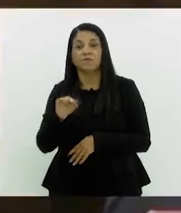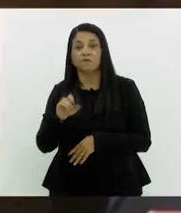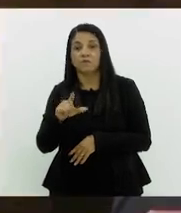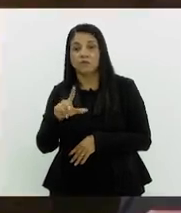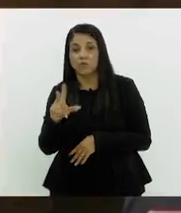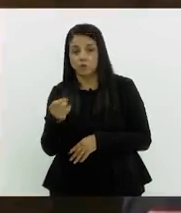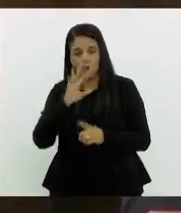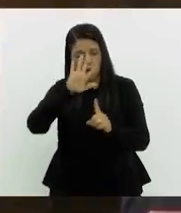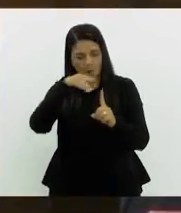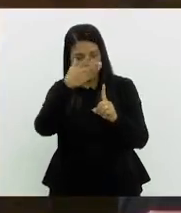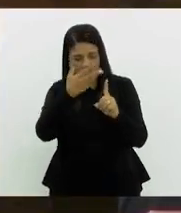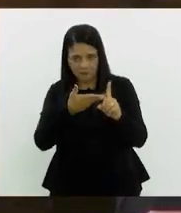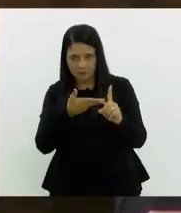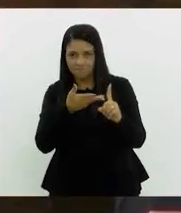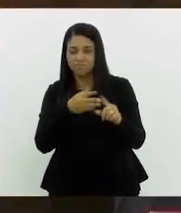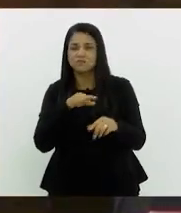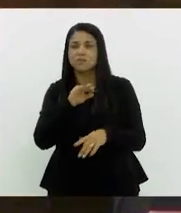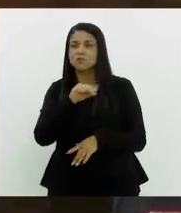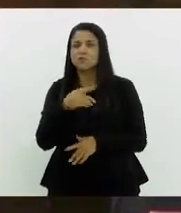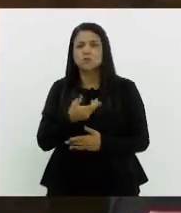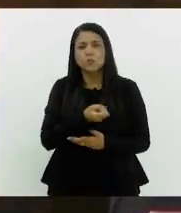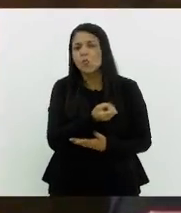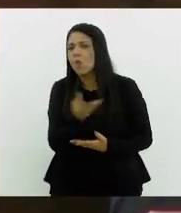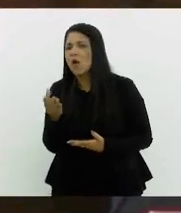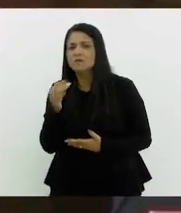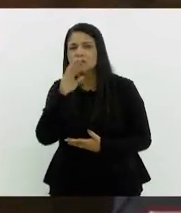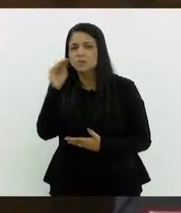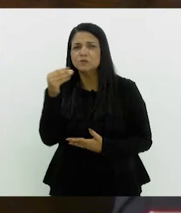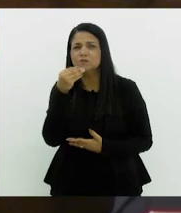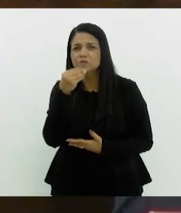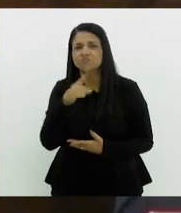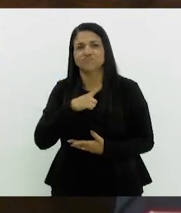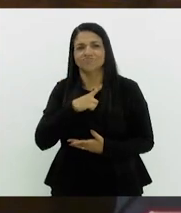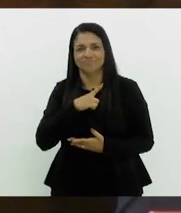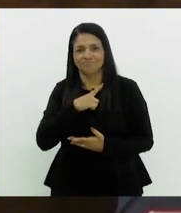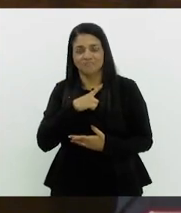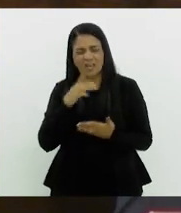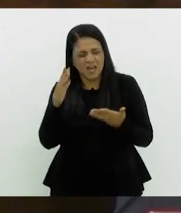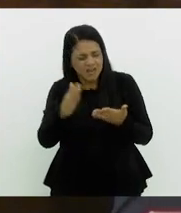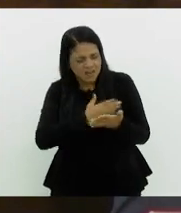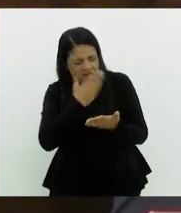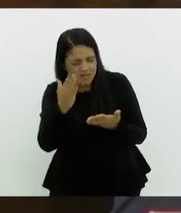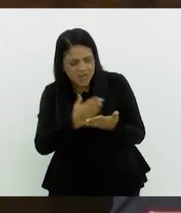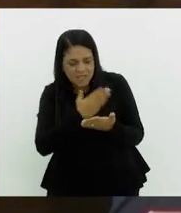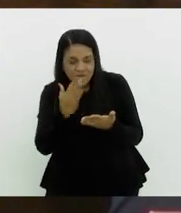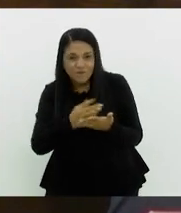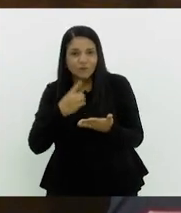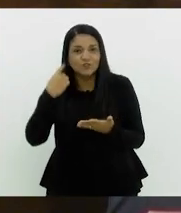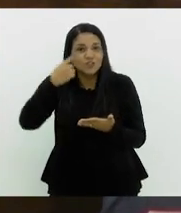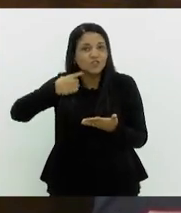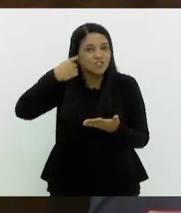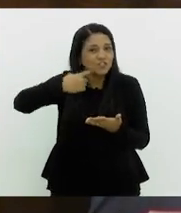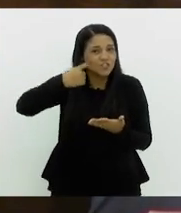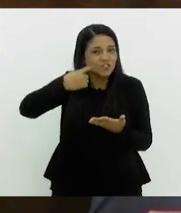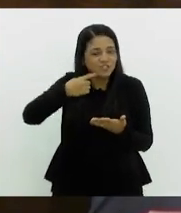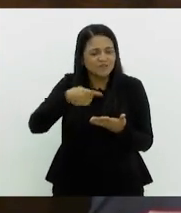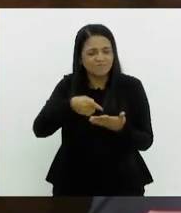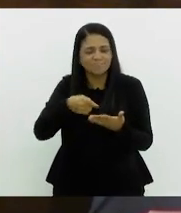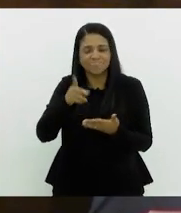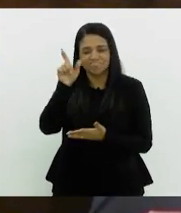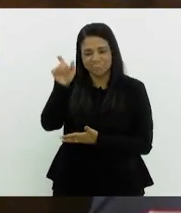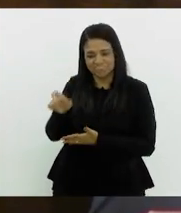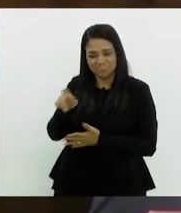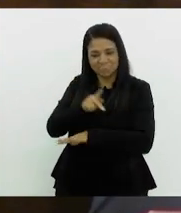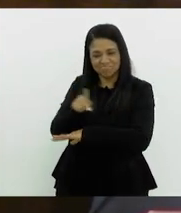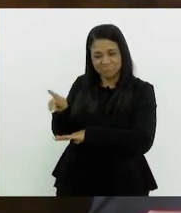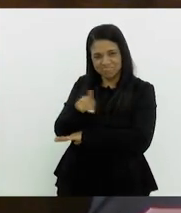nós tivemos a oportunidade de nos debruçarmos nos livros de direito do nosso querido mestre, que